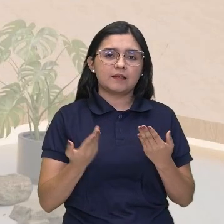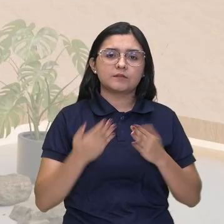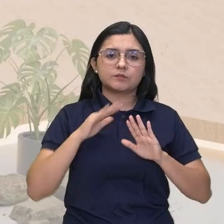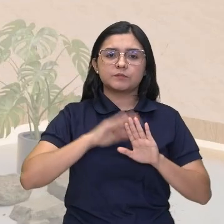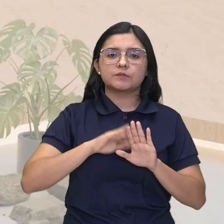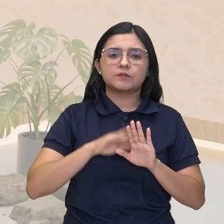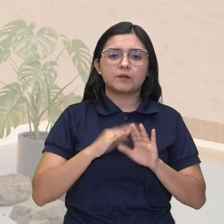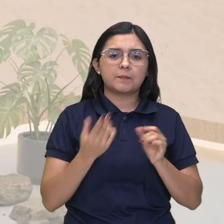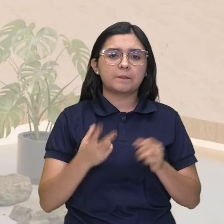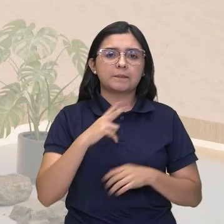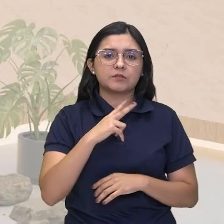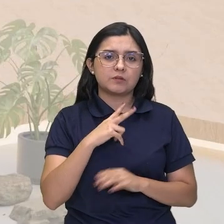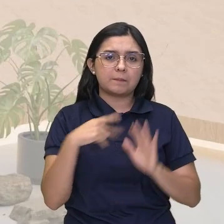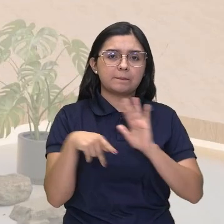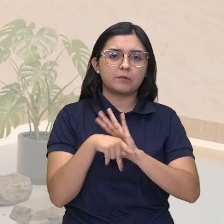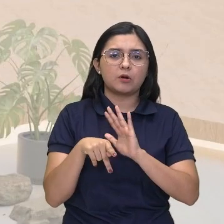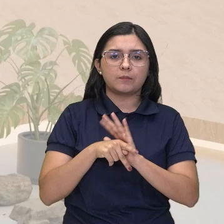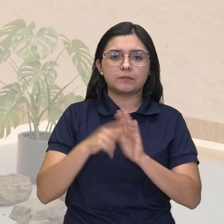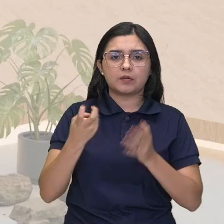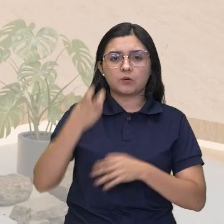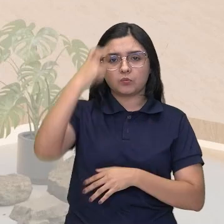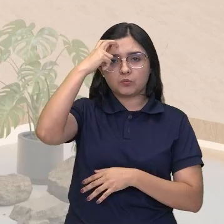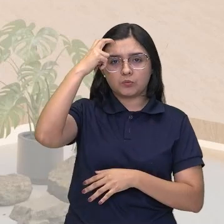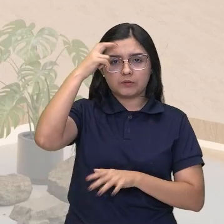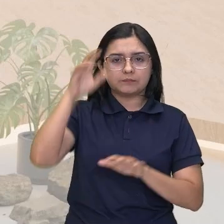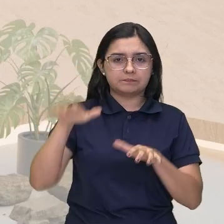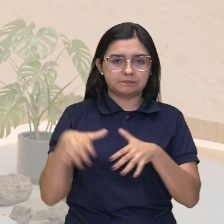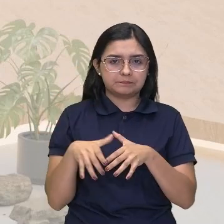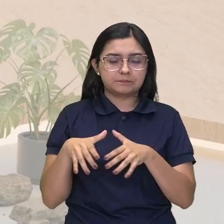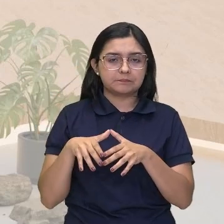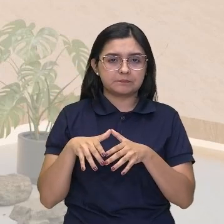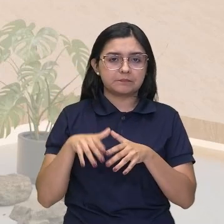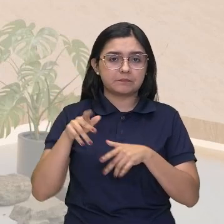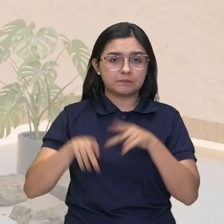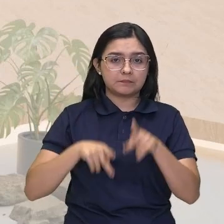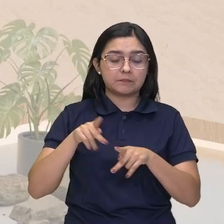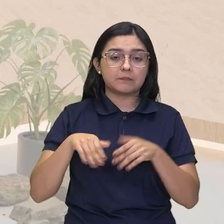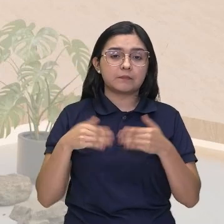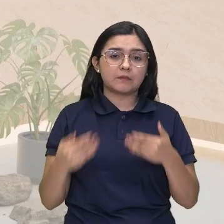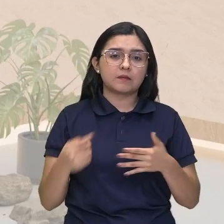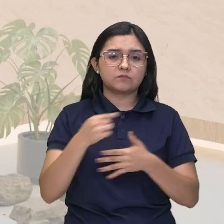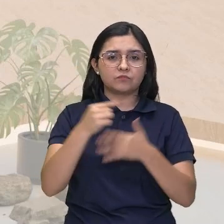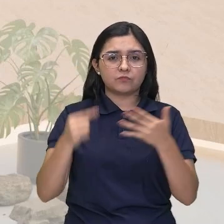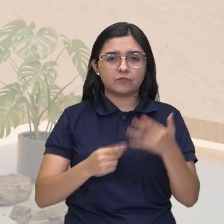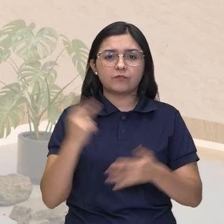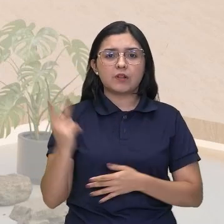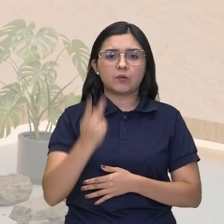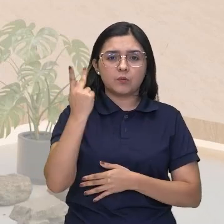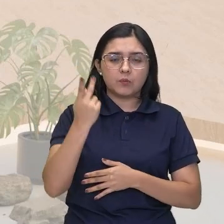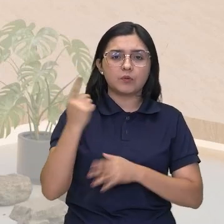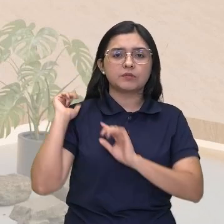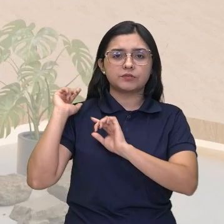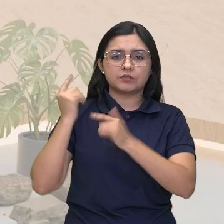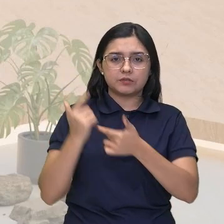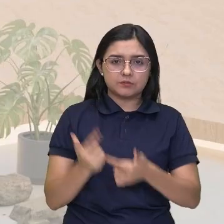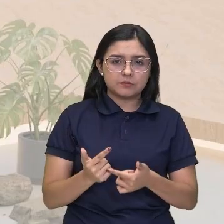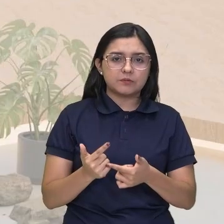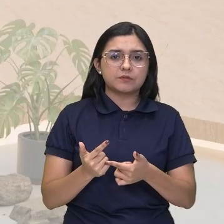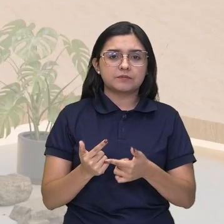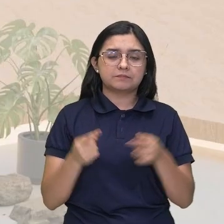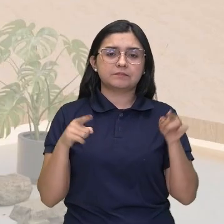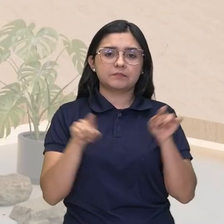muito própria de uma determinada cultura, que é esse conjunto de valores, né, de tradições, tudo aquilo